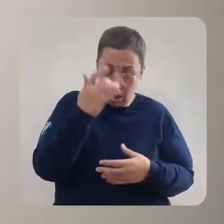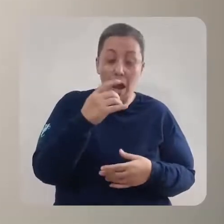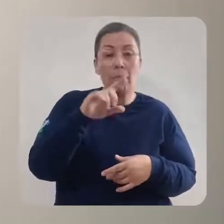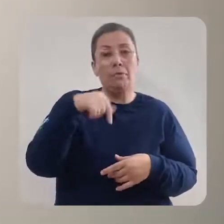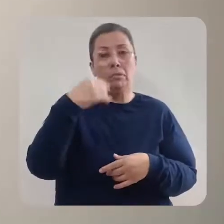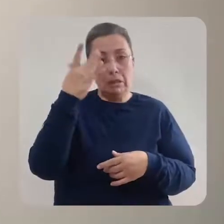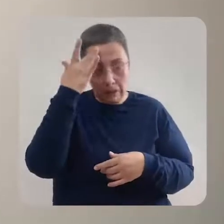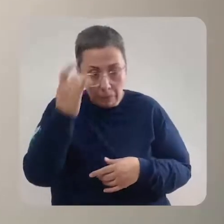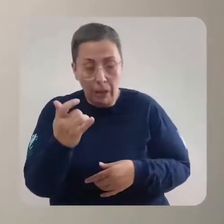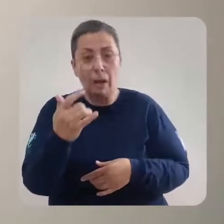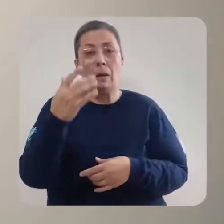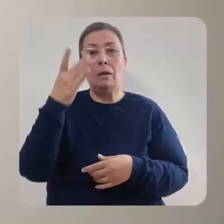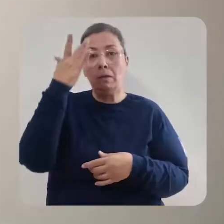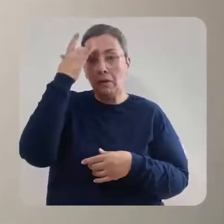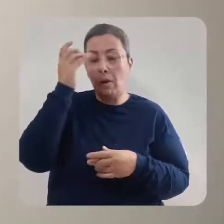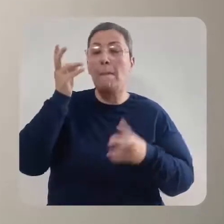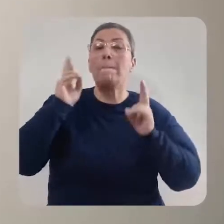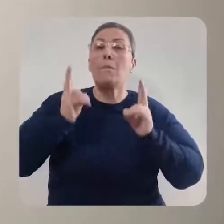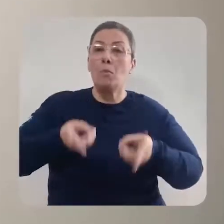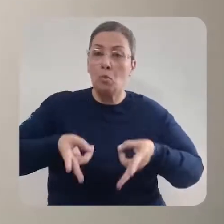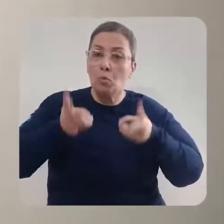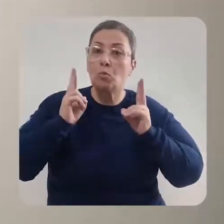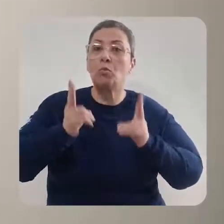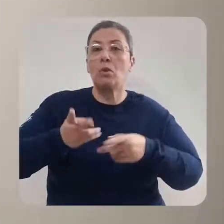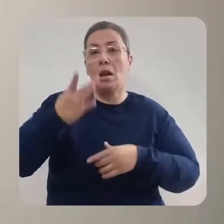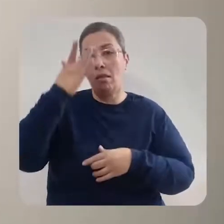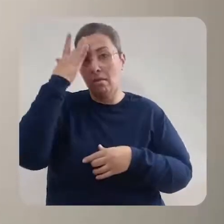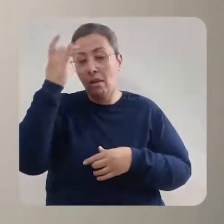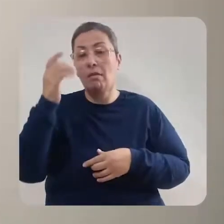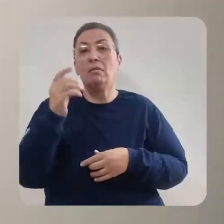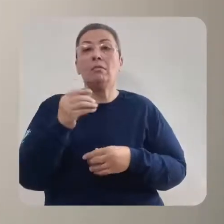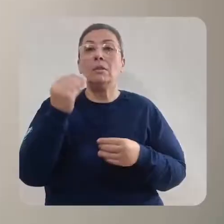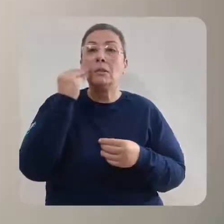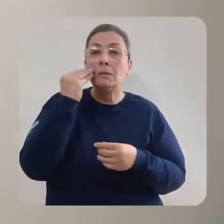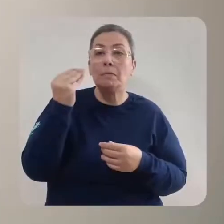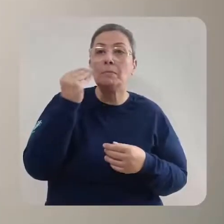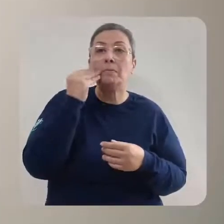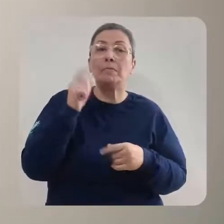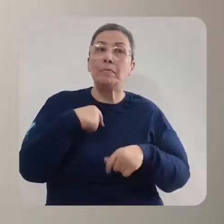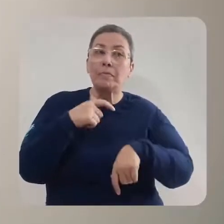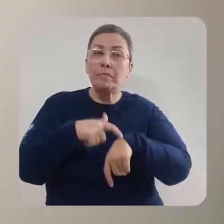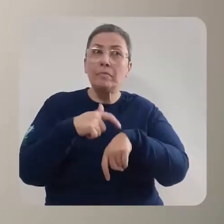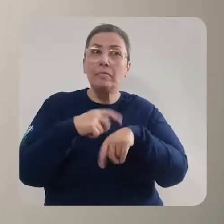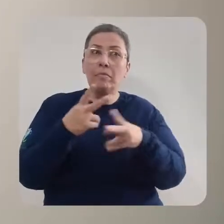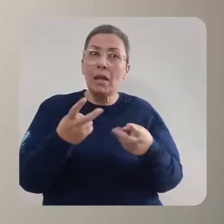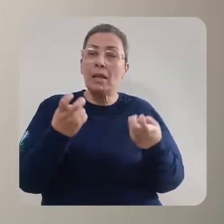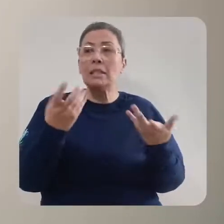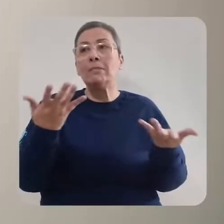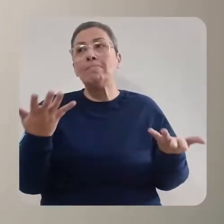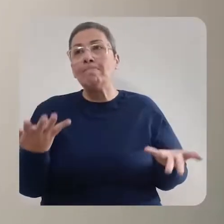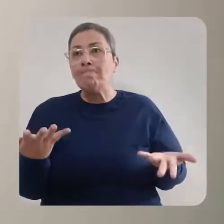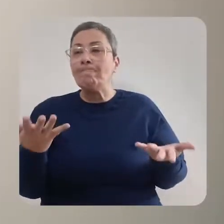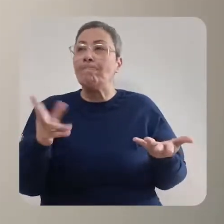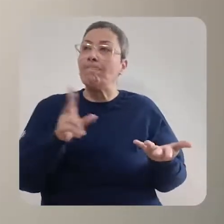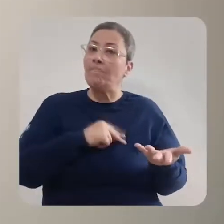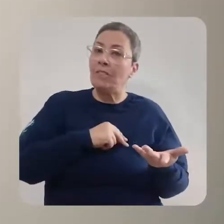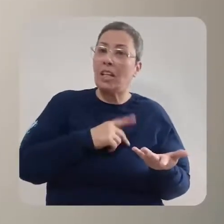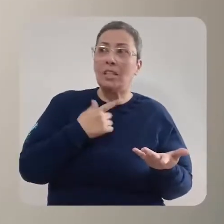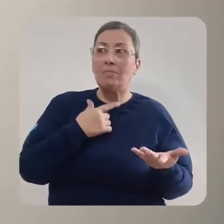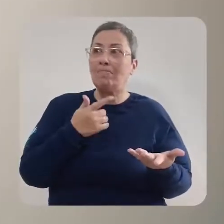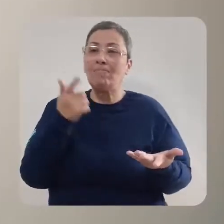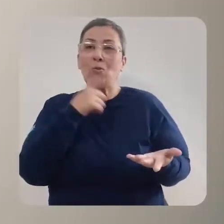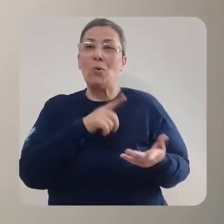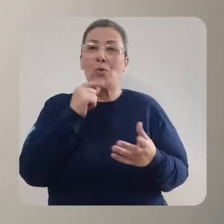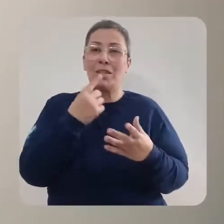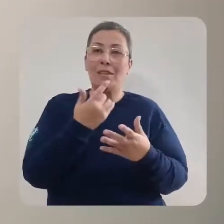amanhã. Não deixo amanhã, vamos continuar tentando. Aí chega uma hora que a criança percebe assim, poxa, não tenho para